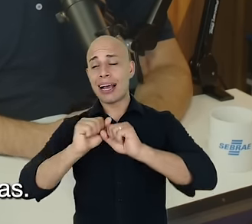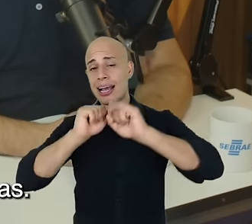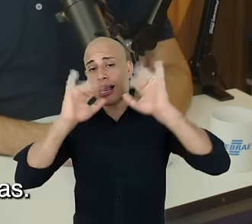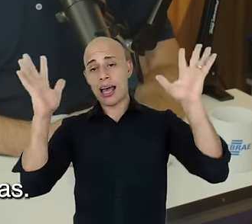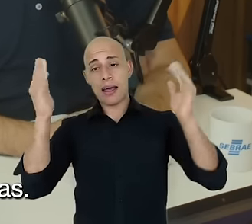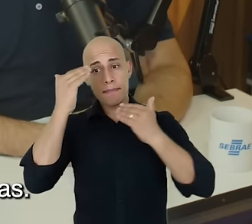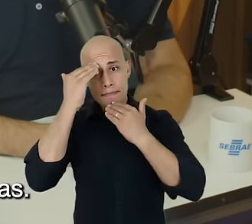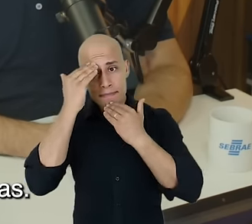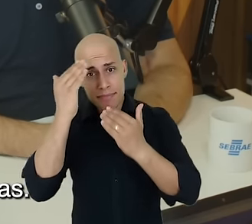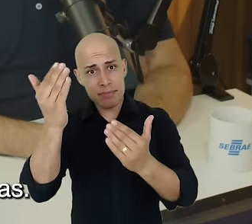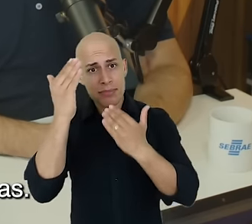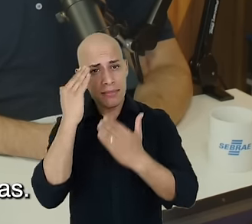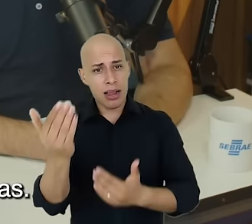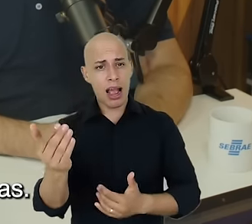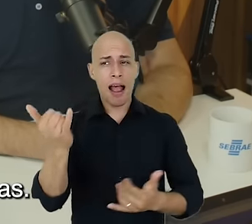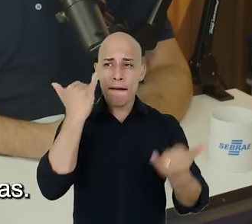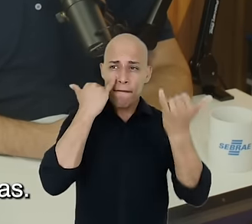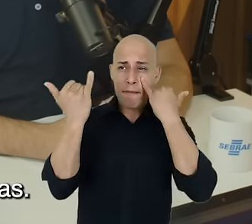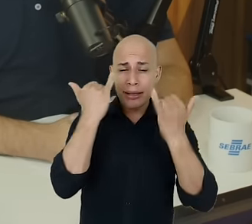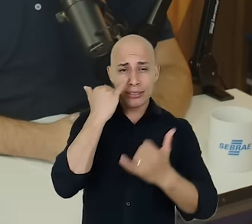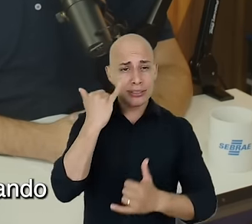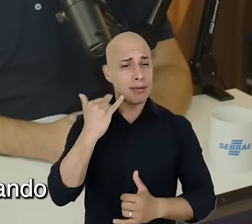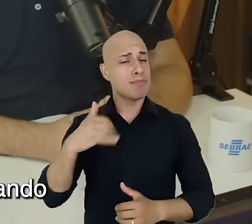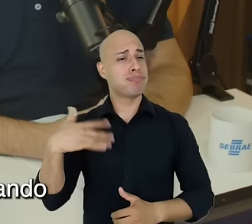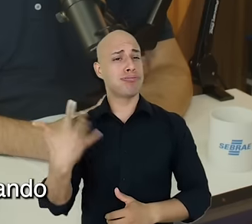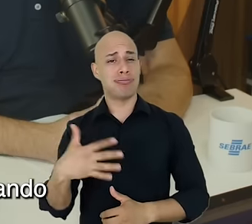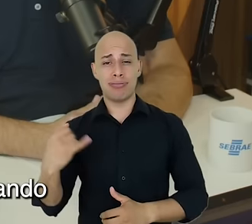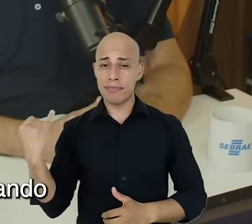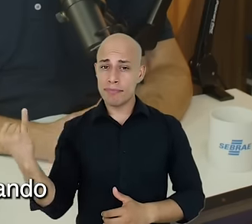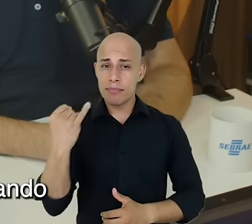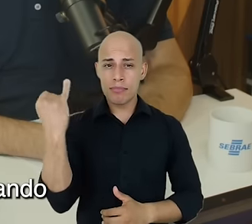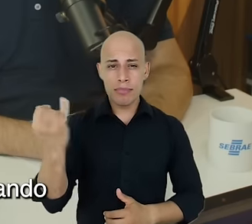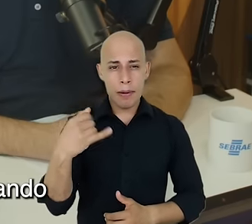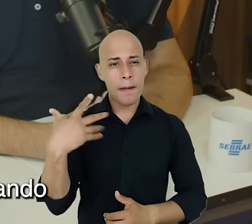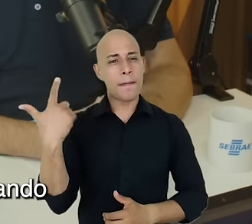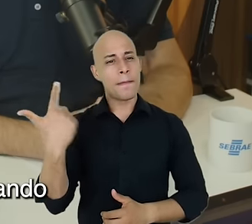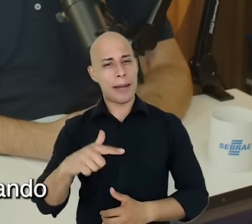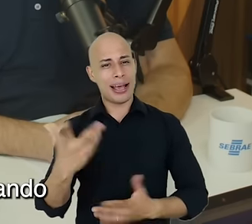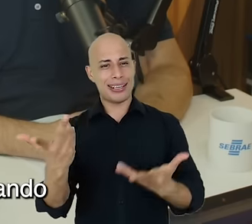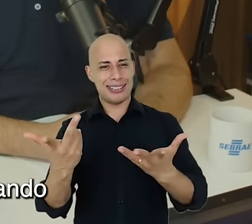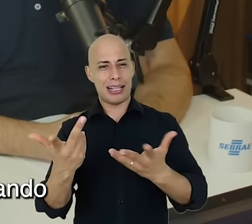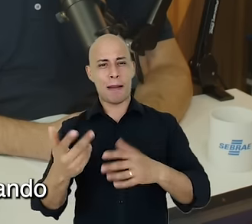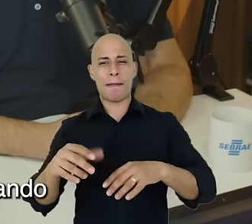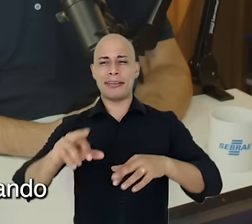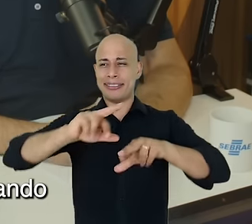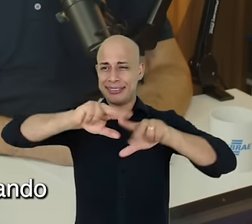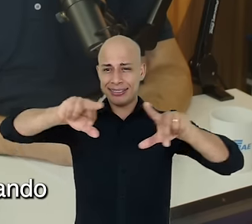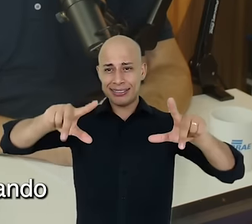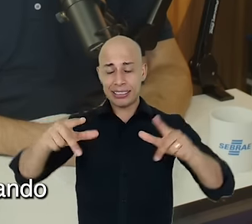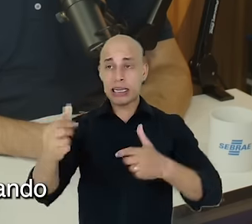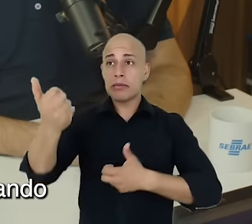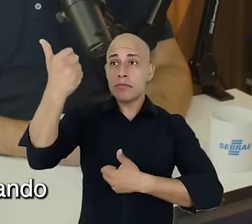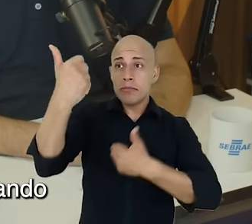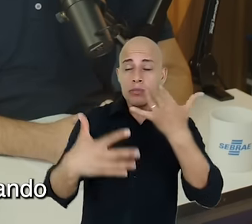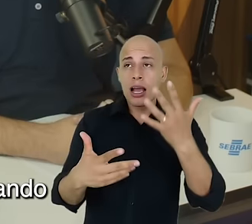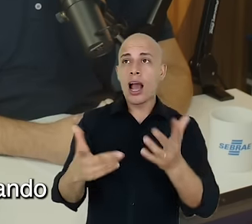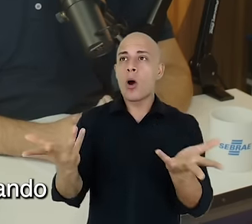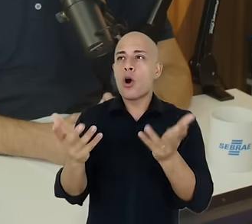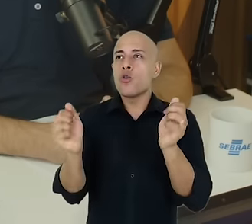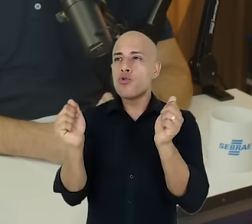obrigada né por essas dicas valiosas esse material né Sem dúvidas eh acompanhando